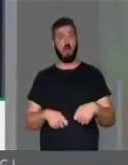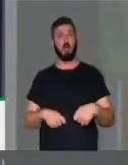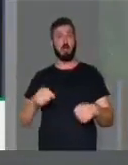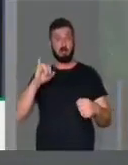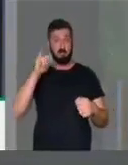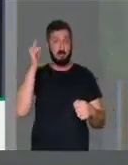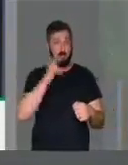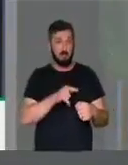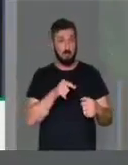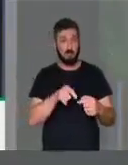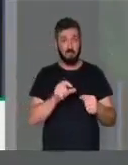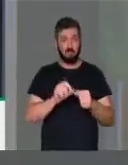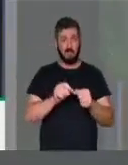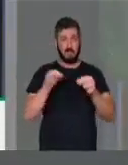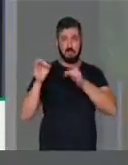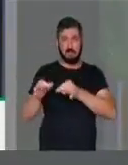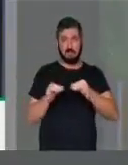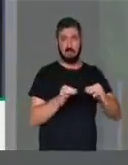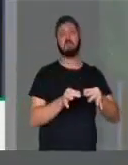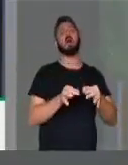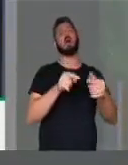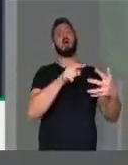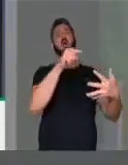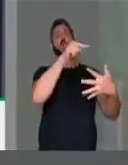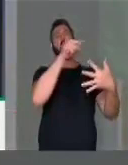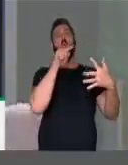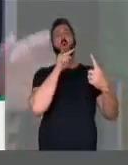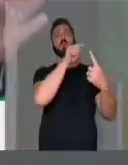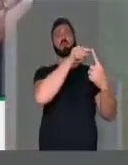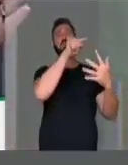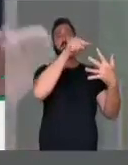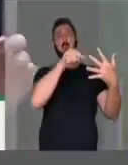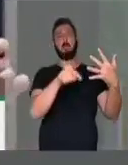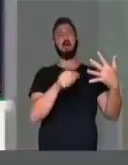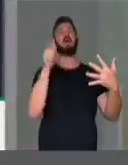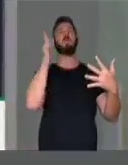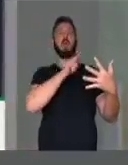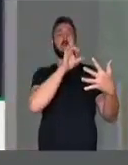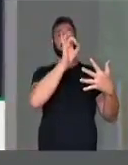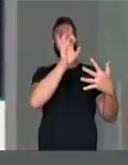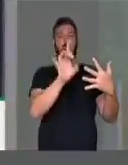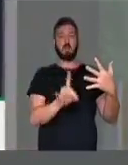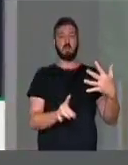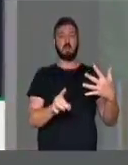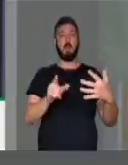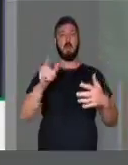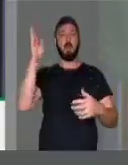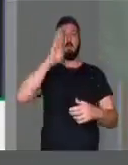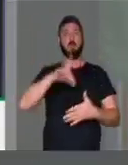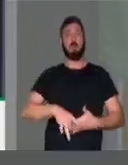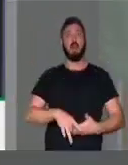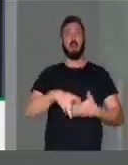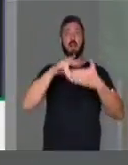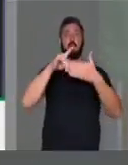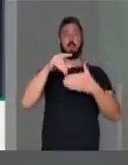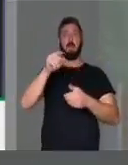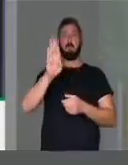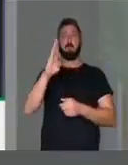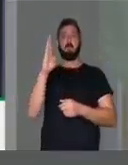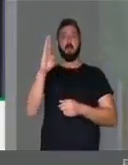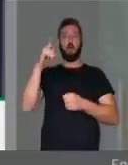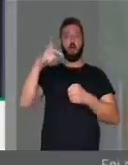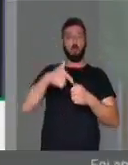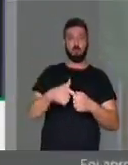serem atingidas, recolocando o Brasil em posição de liderança no uso de biocombustíveis,